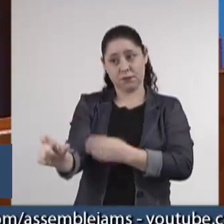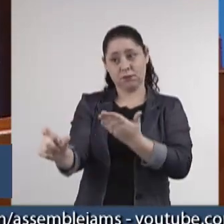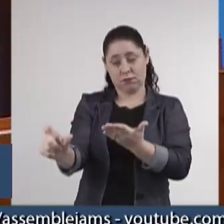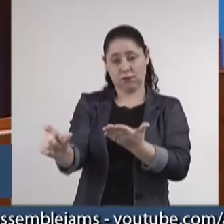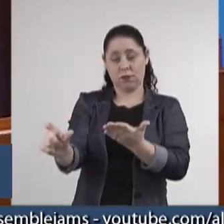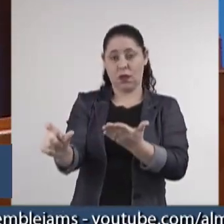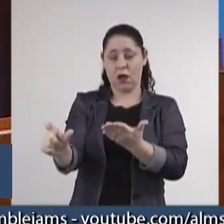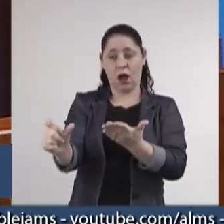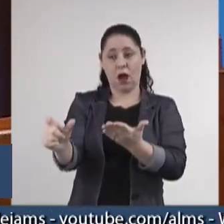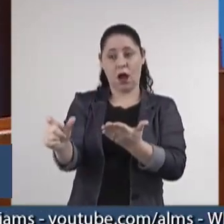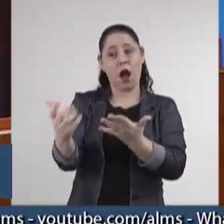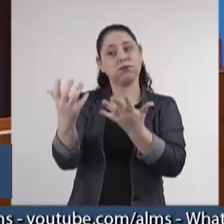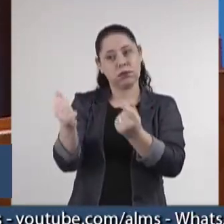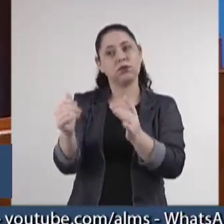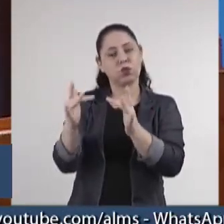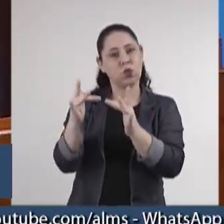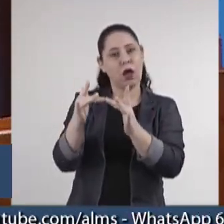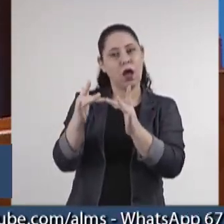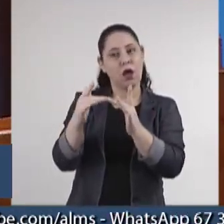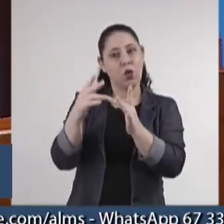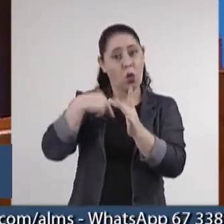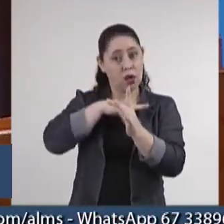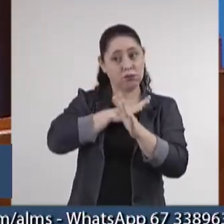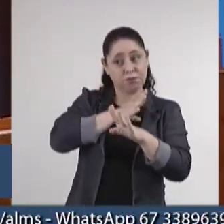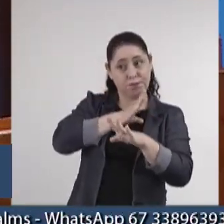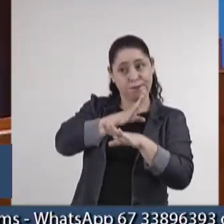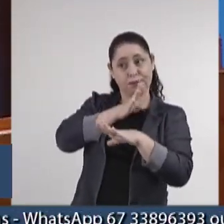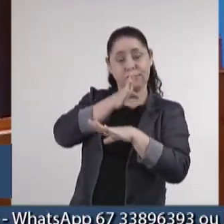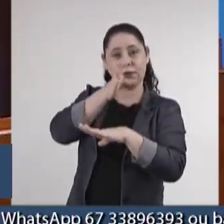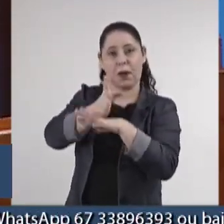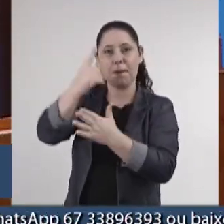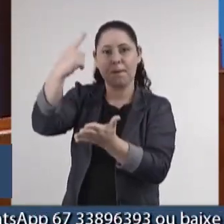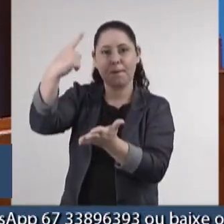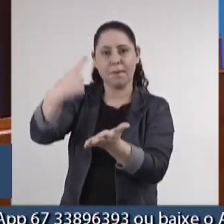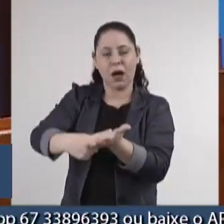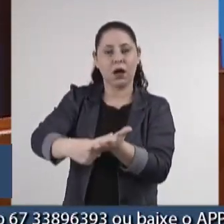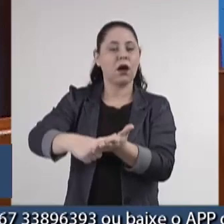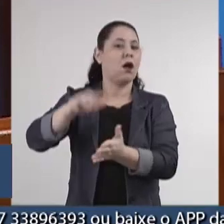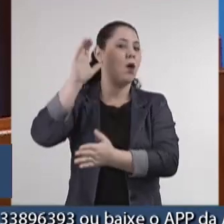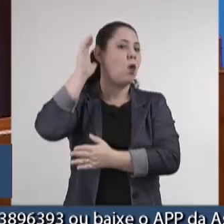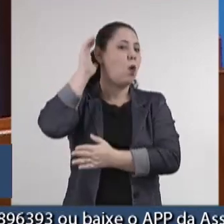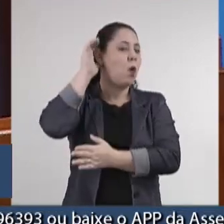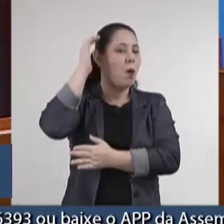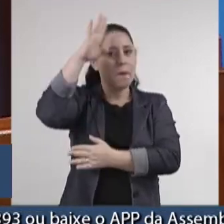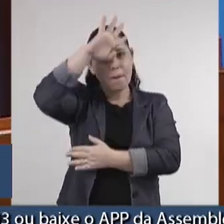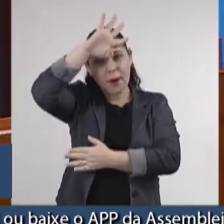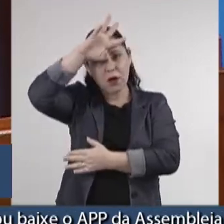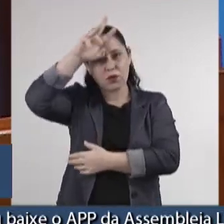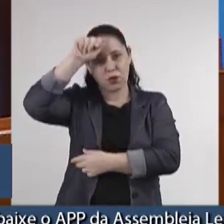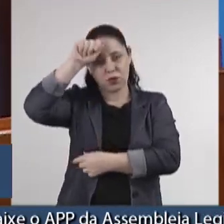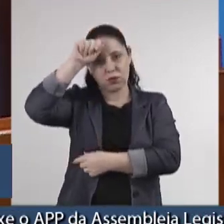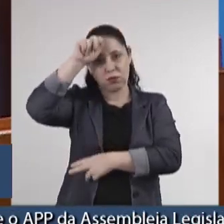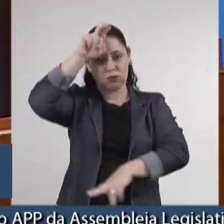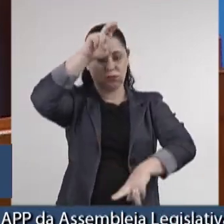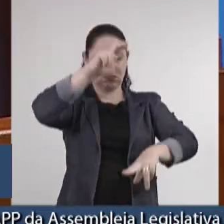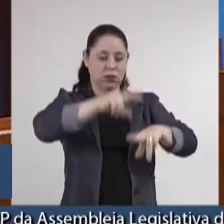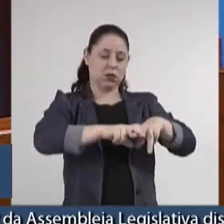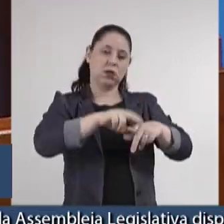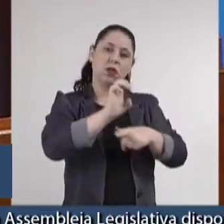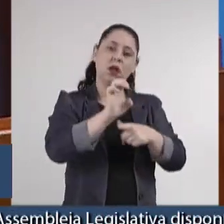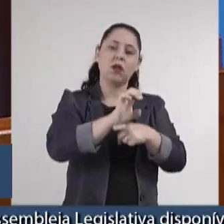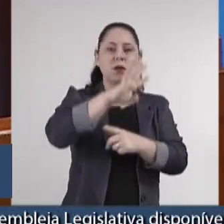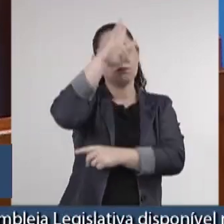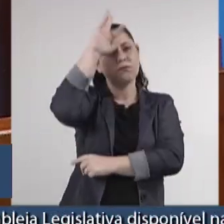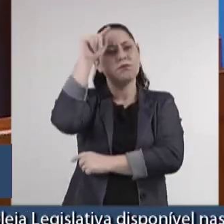assim concordar, nós irmos daqui, marcarmos no Mato Grosso, vamos sentar lá no estado do